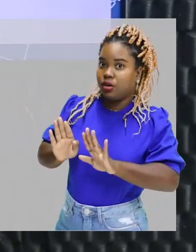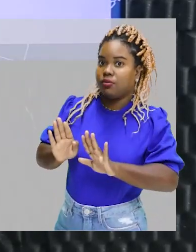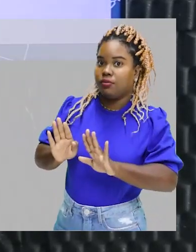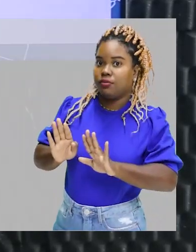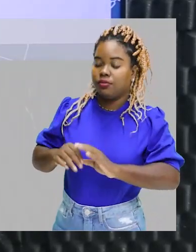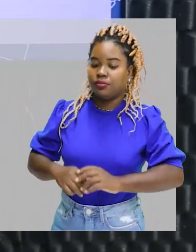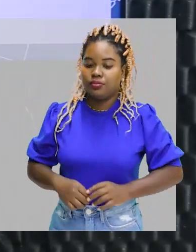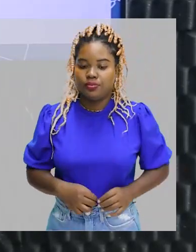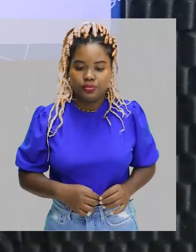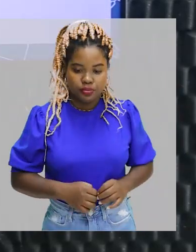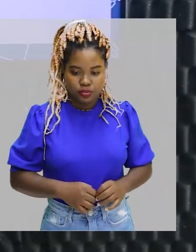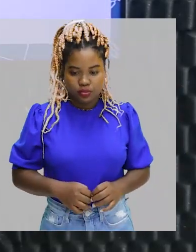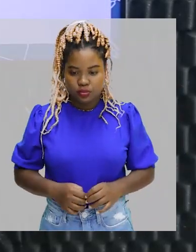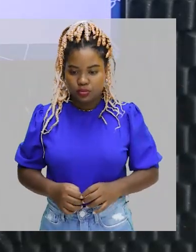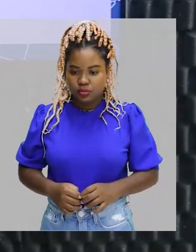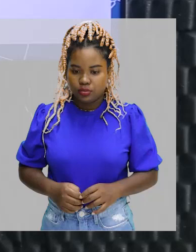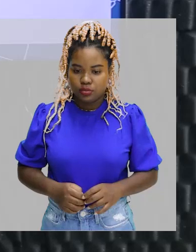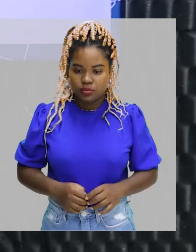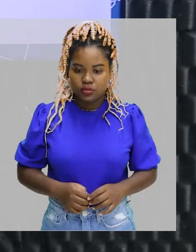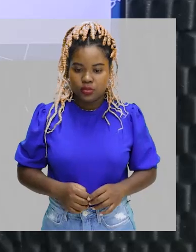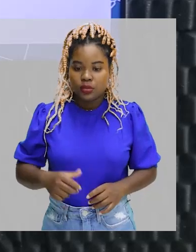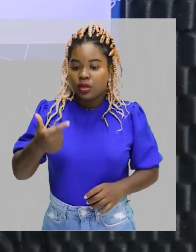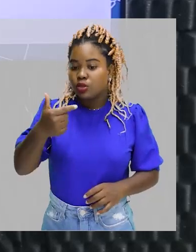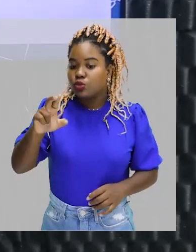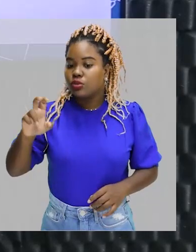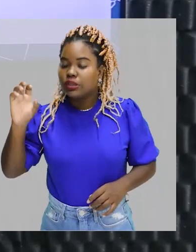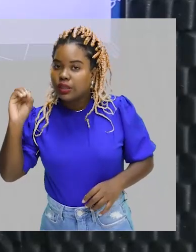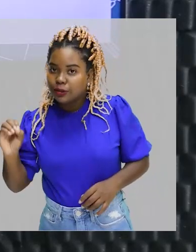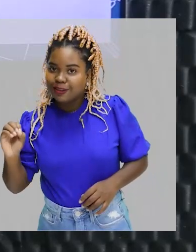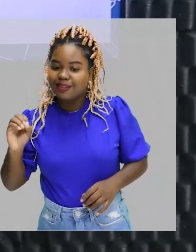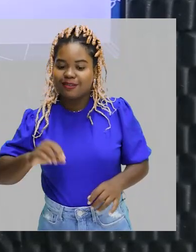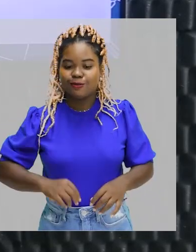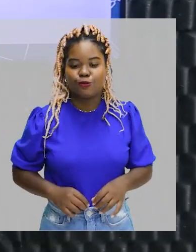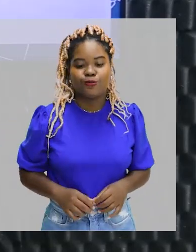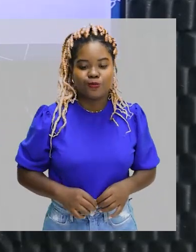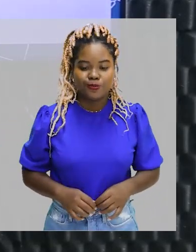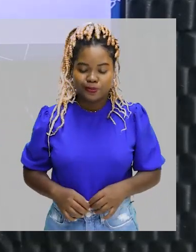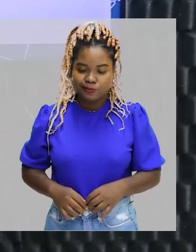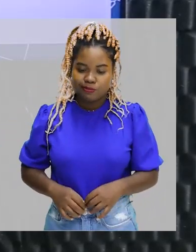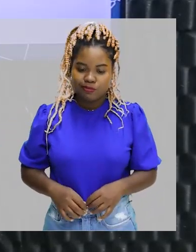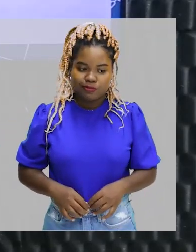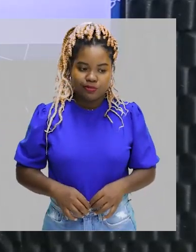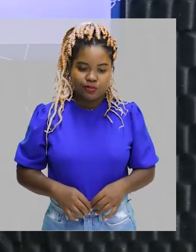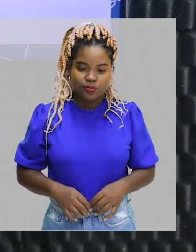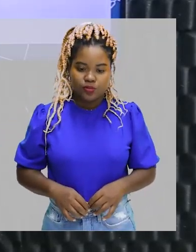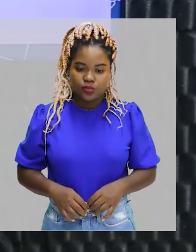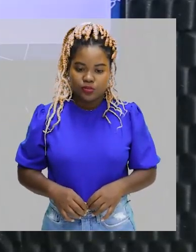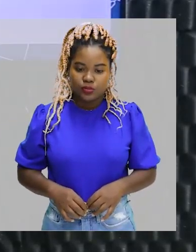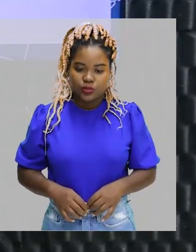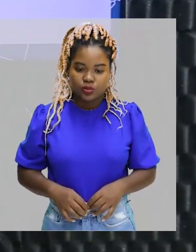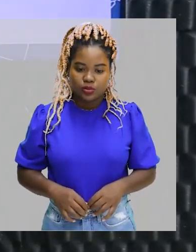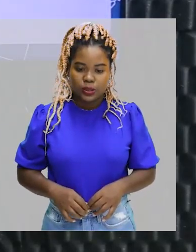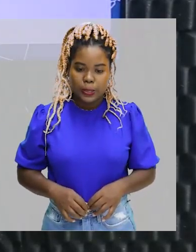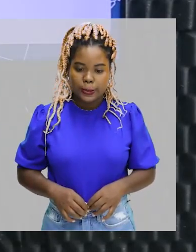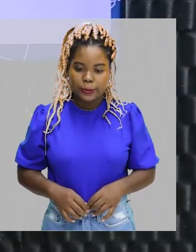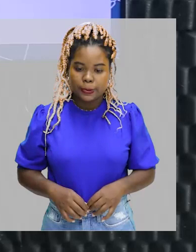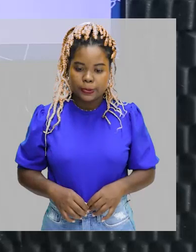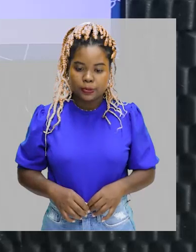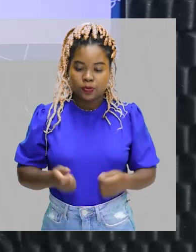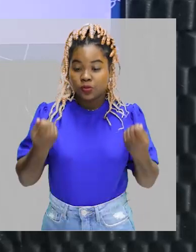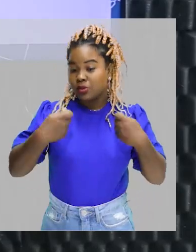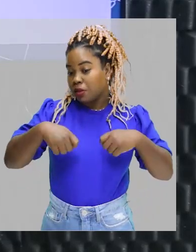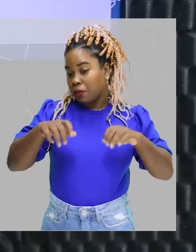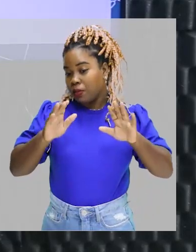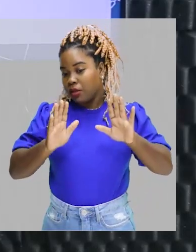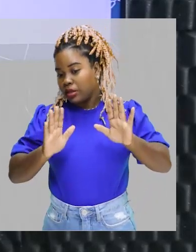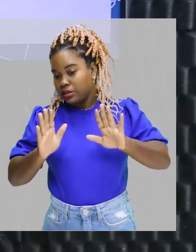ainda MF. E o volume final, volume de 250 ml. Turminha, aqui a gente não